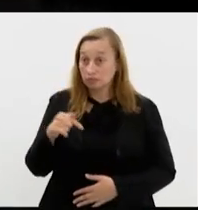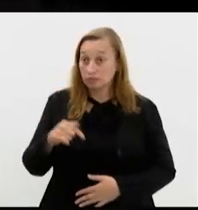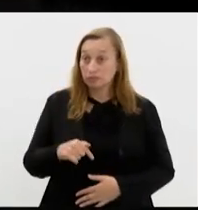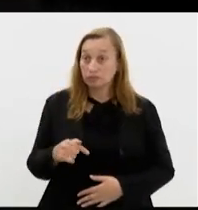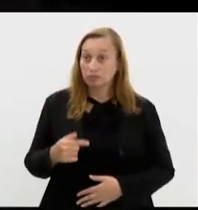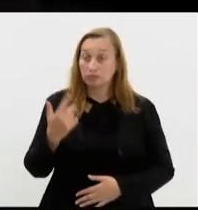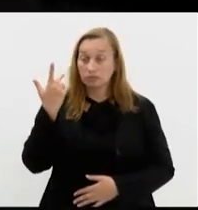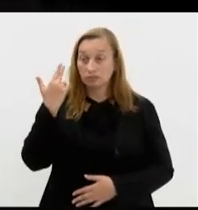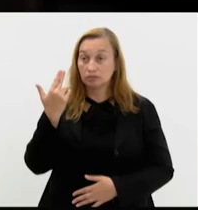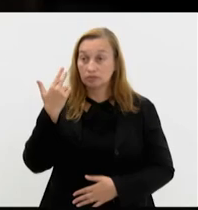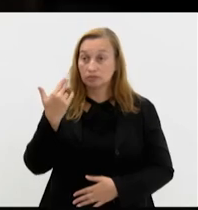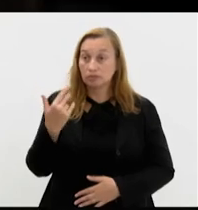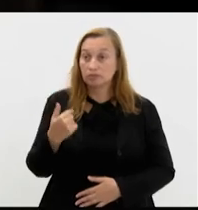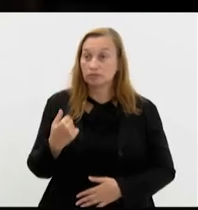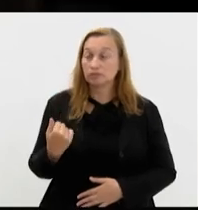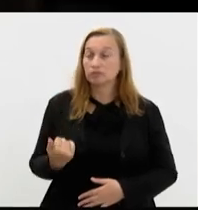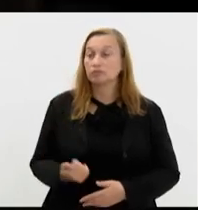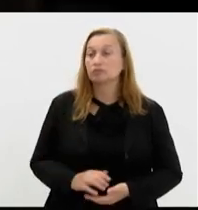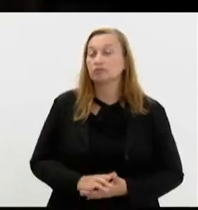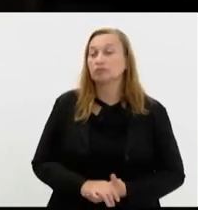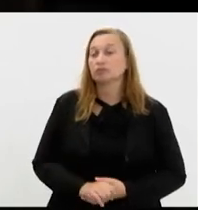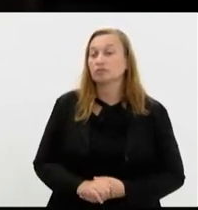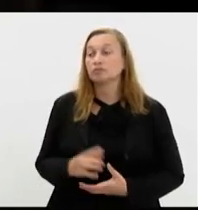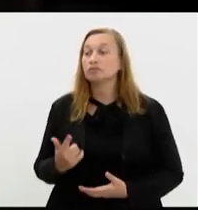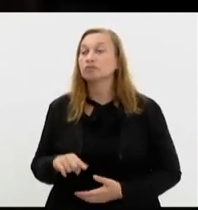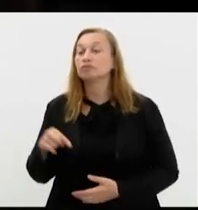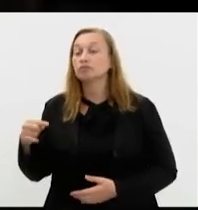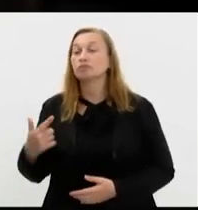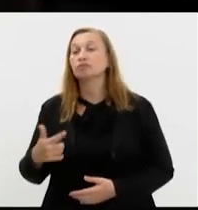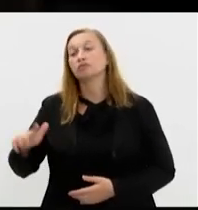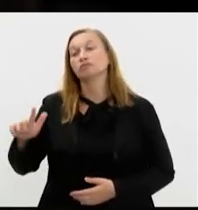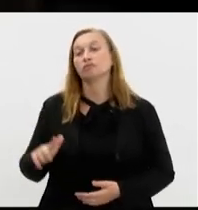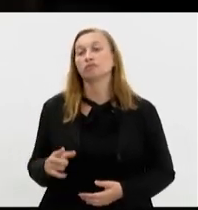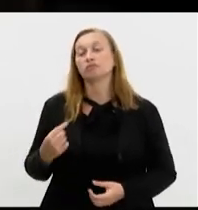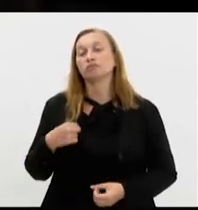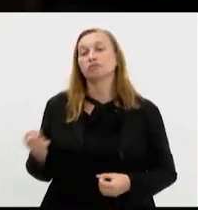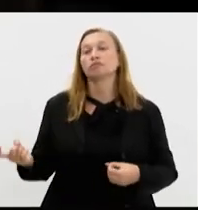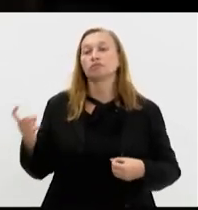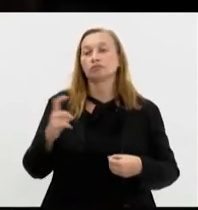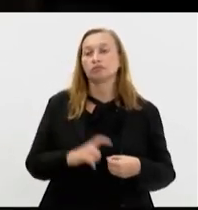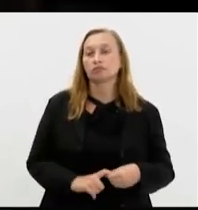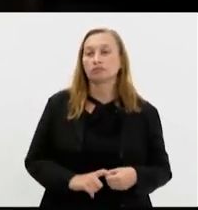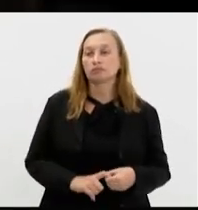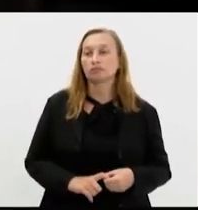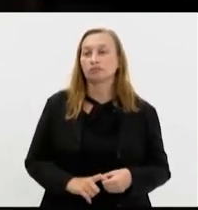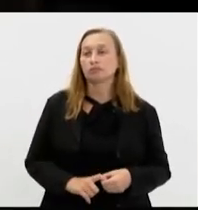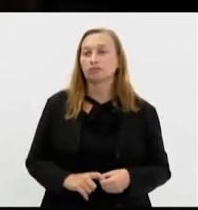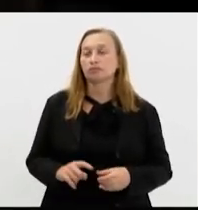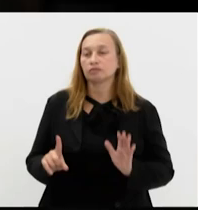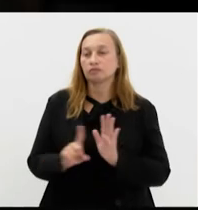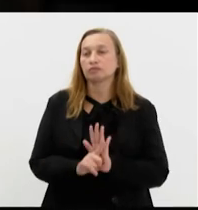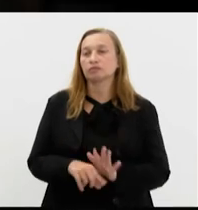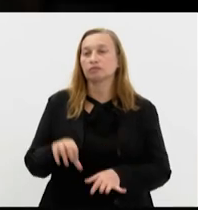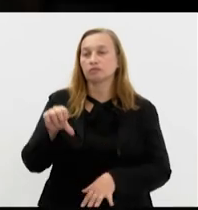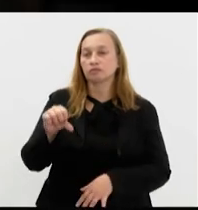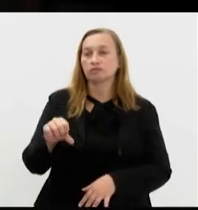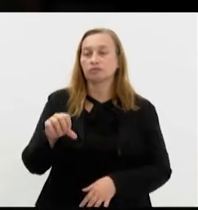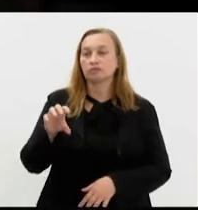normativa da qual partem as outras e eu Eu voltaria para a lei